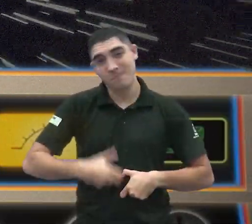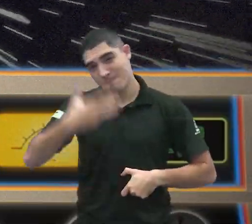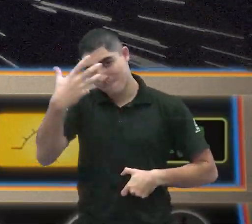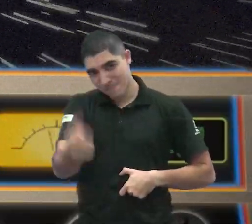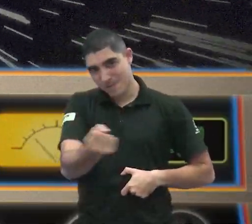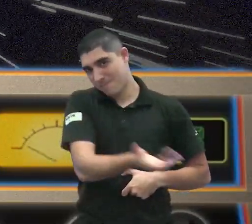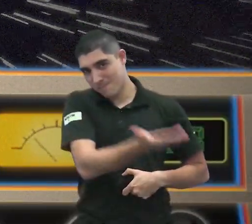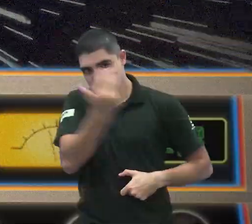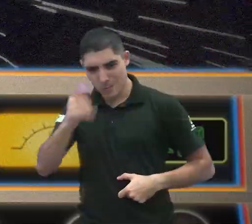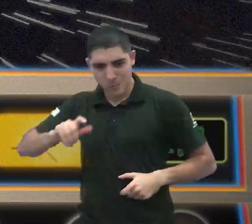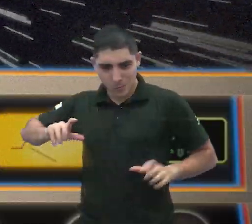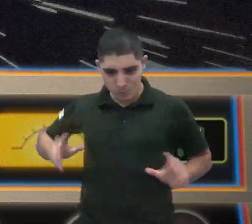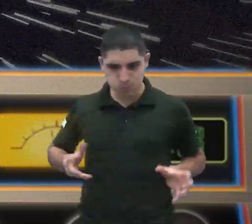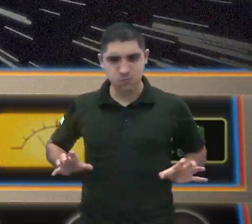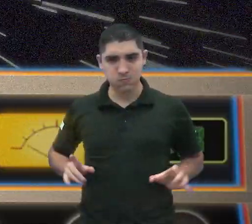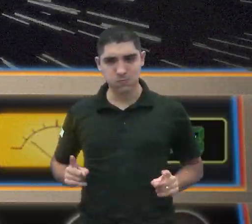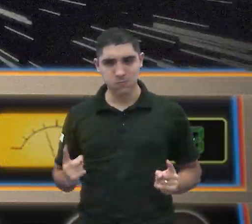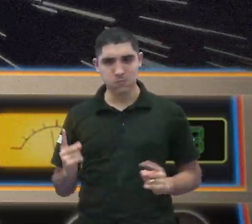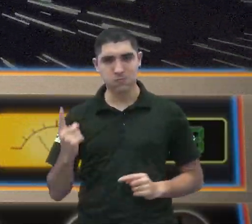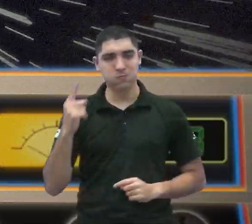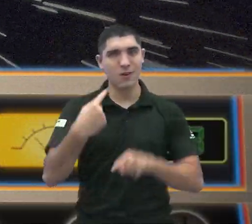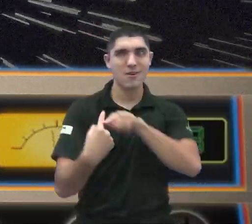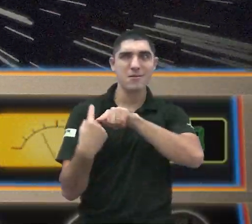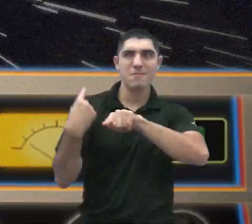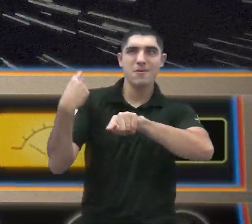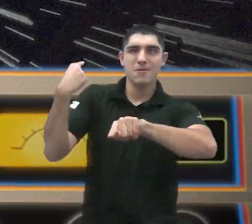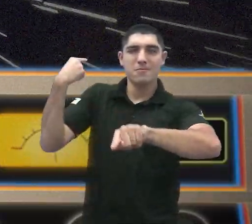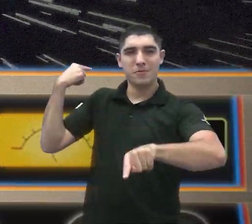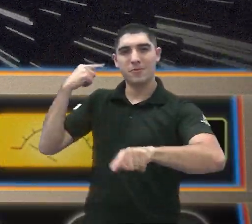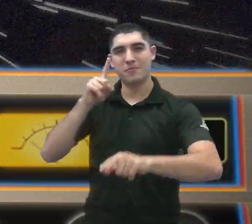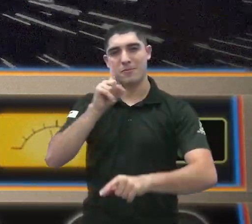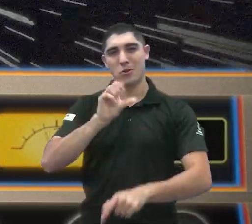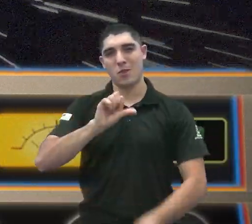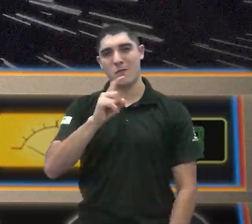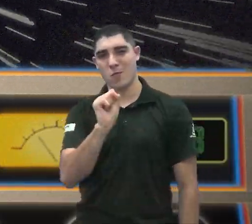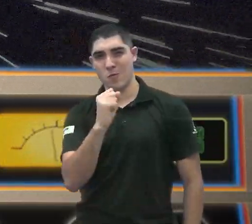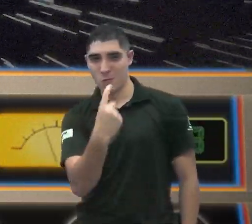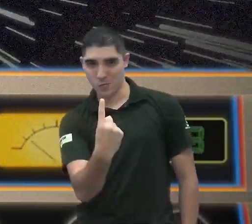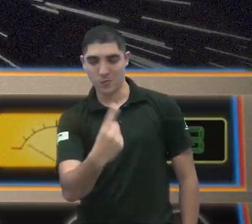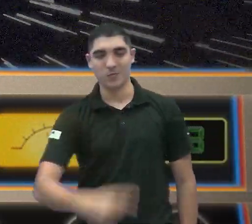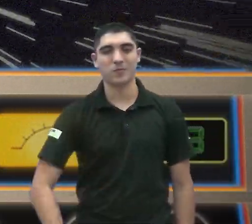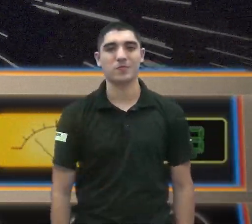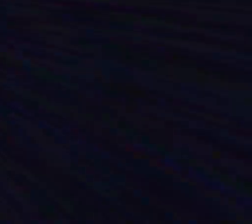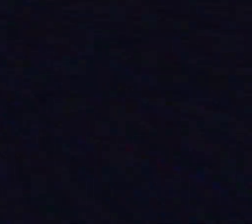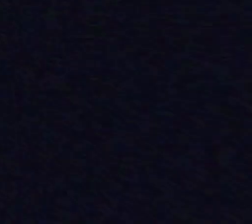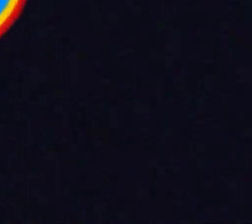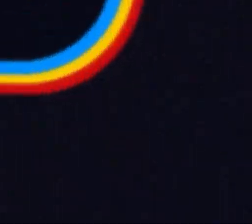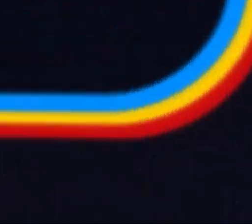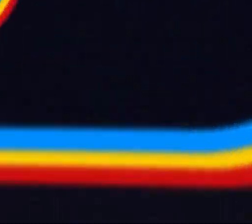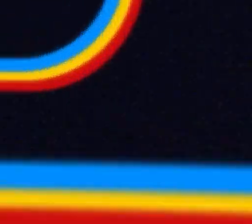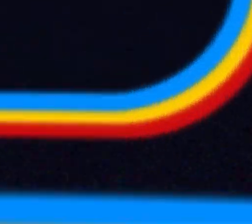Então aperte os cintos porque vamos ligar as turbinas rumo a 1981.